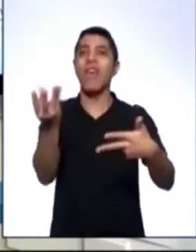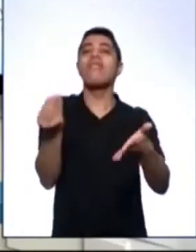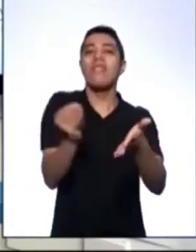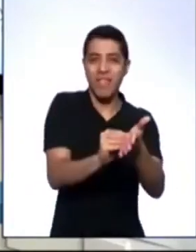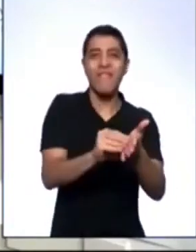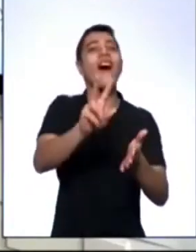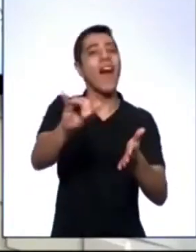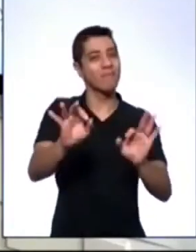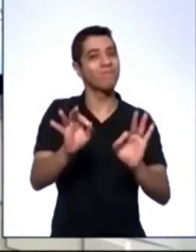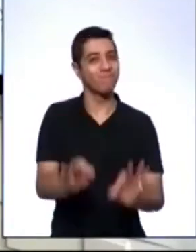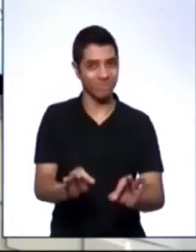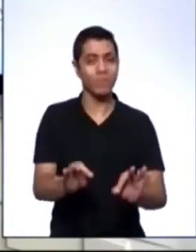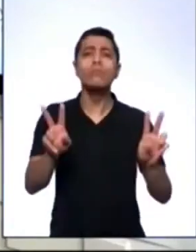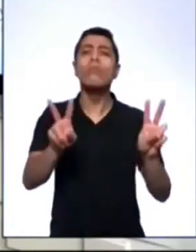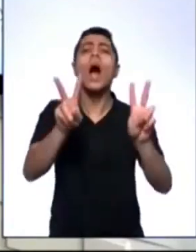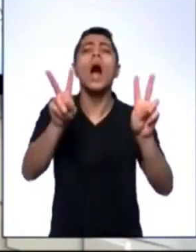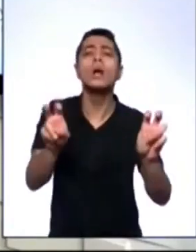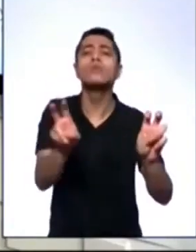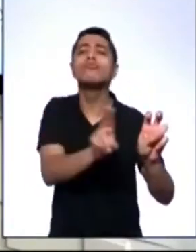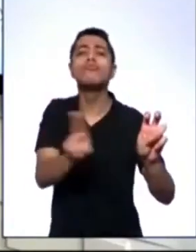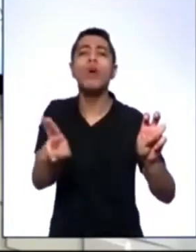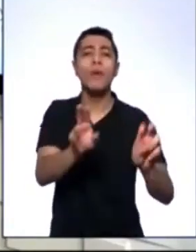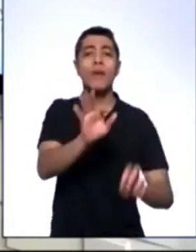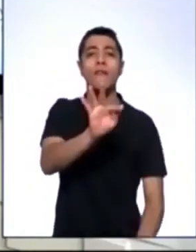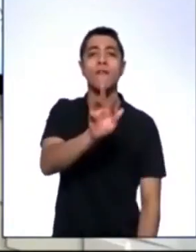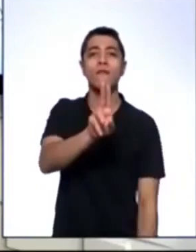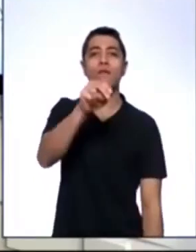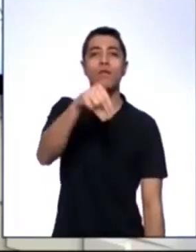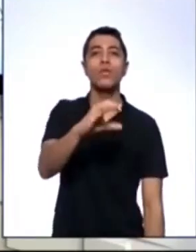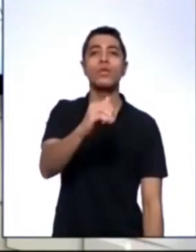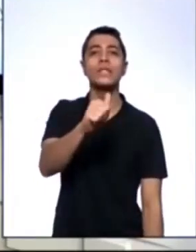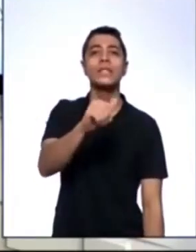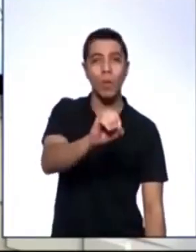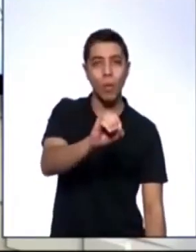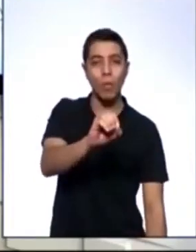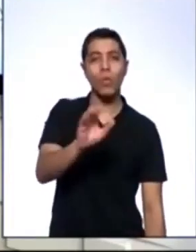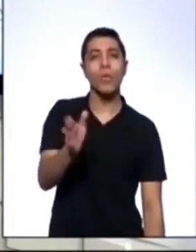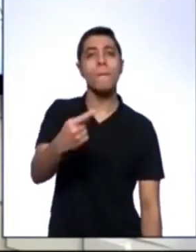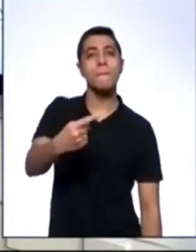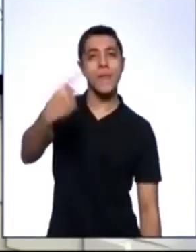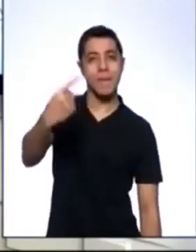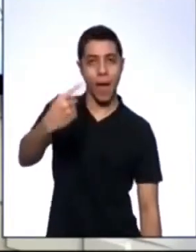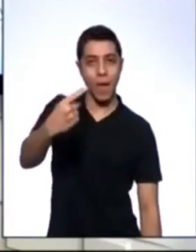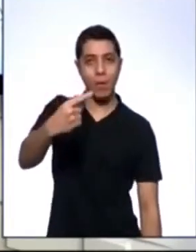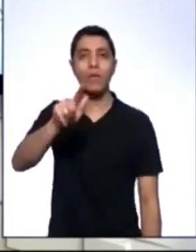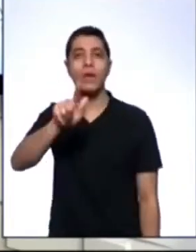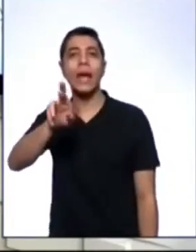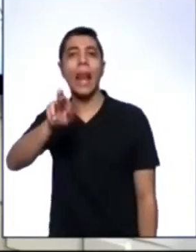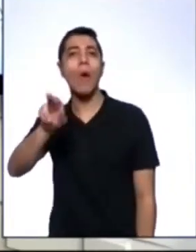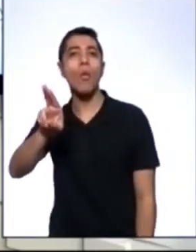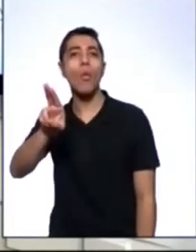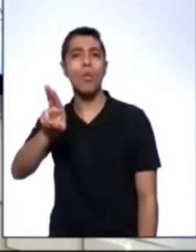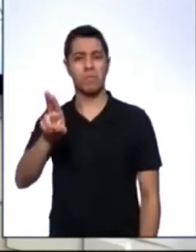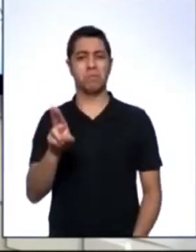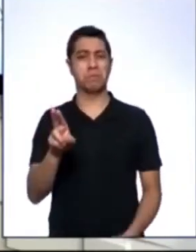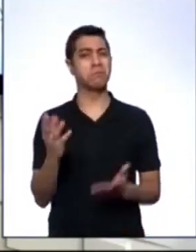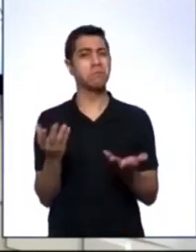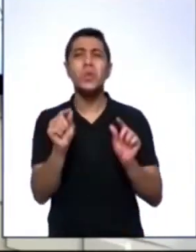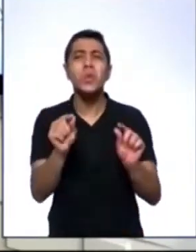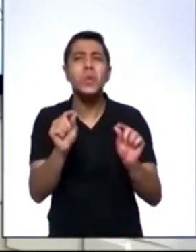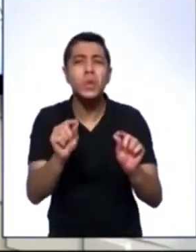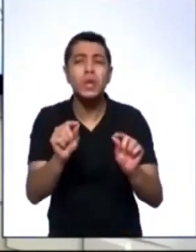sabe qual é a função do 1º grau é vamos vamos relembrar e